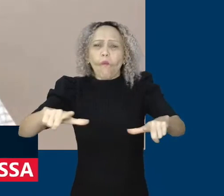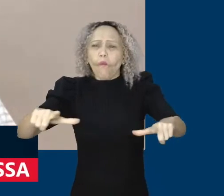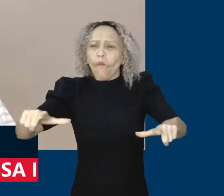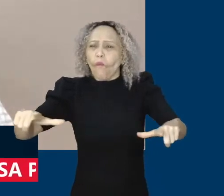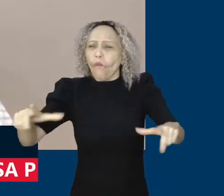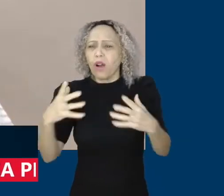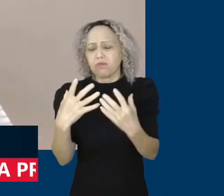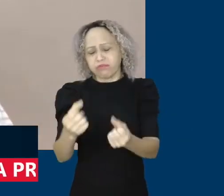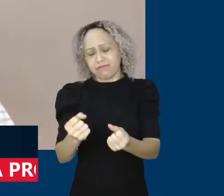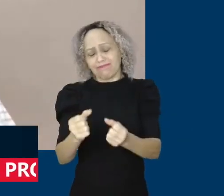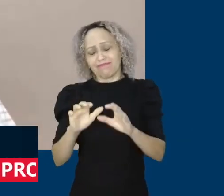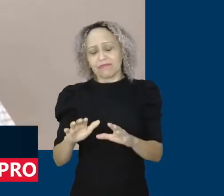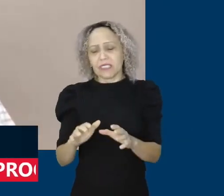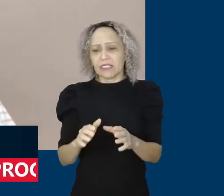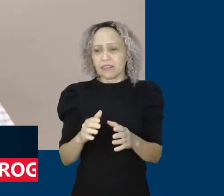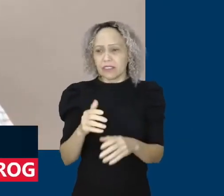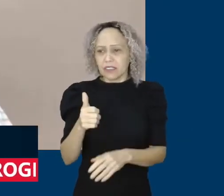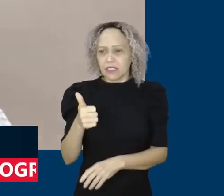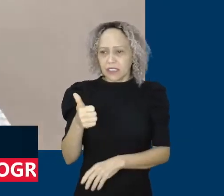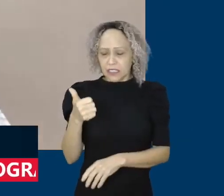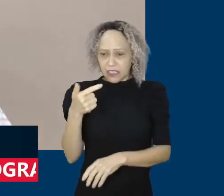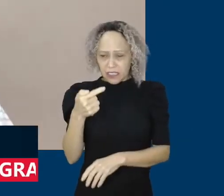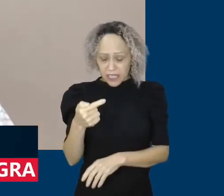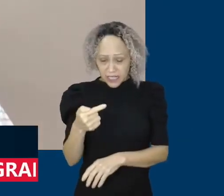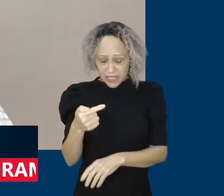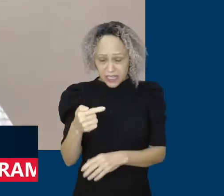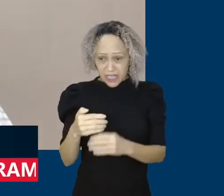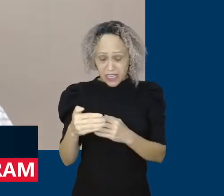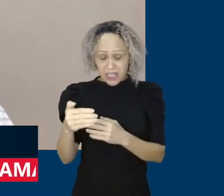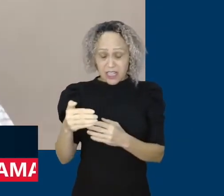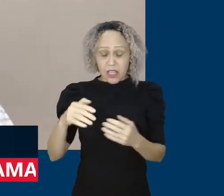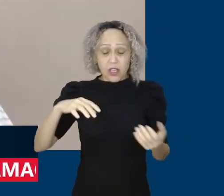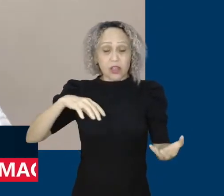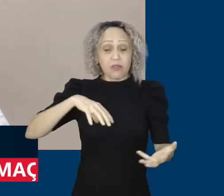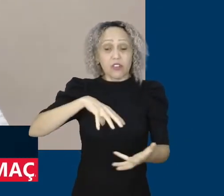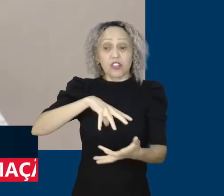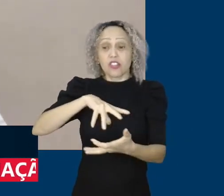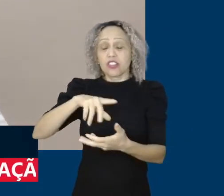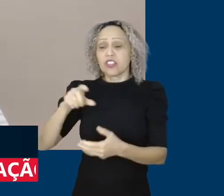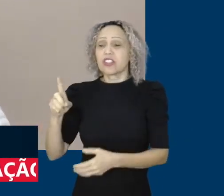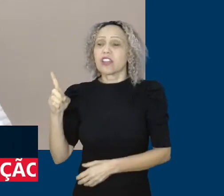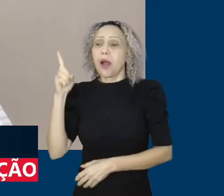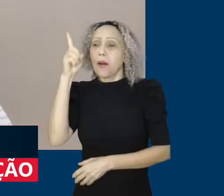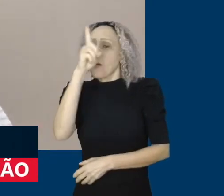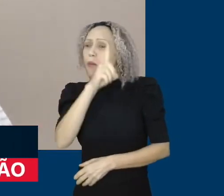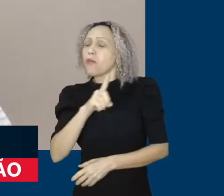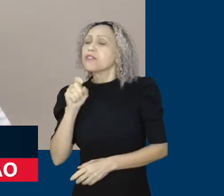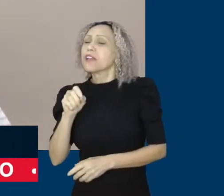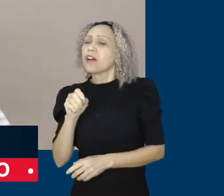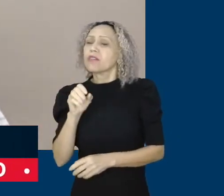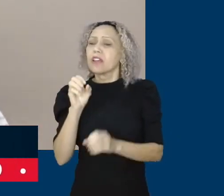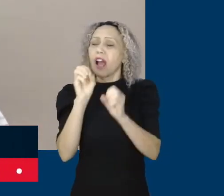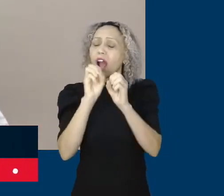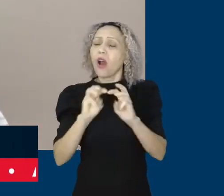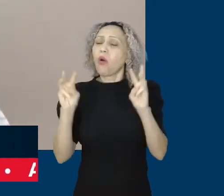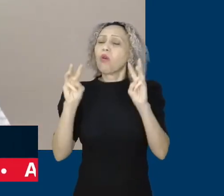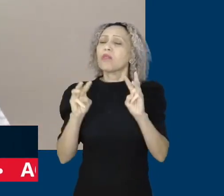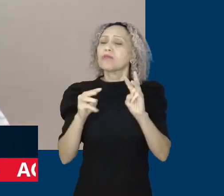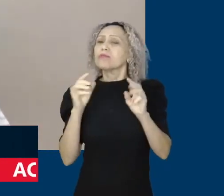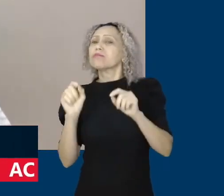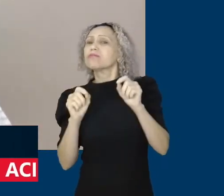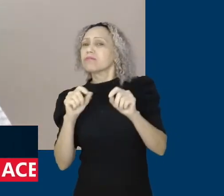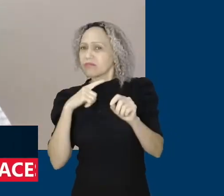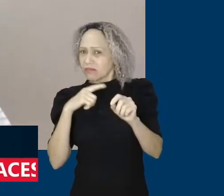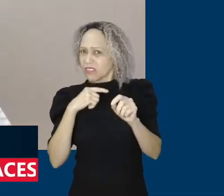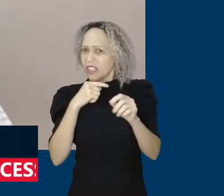dia mundial, tem uma convenção da ONU que trata desse assunto, é um dia mundial, terá uma série de ações, inclusive, importantes